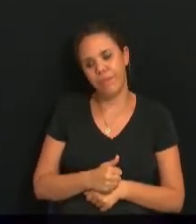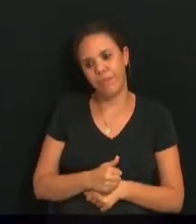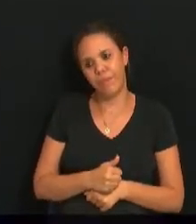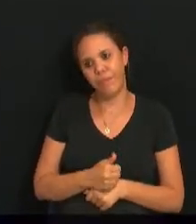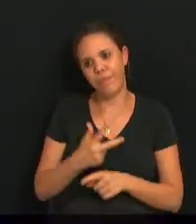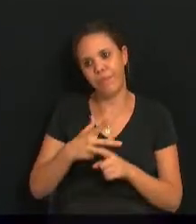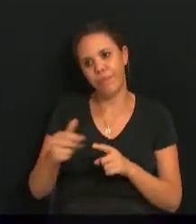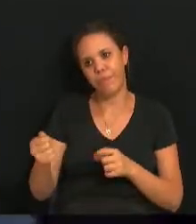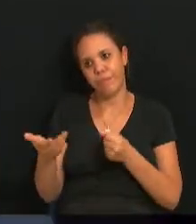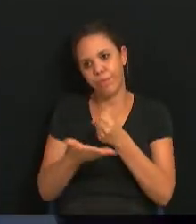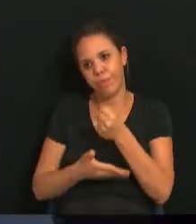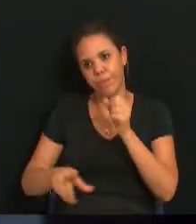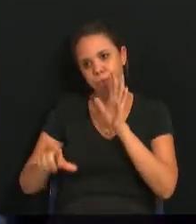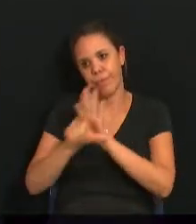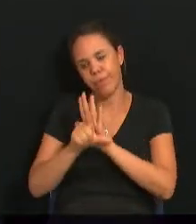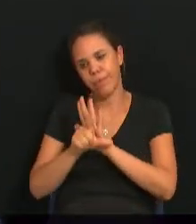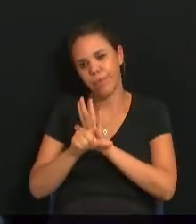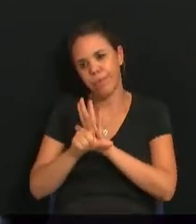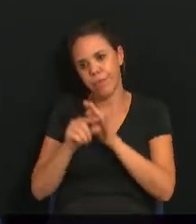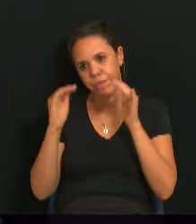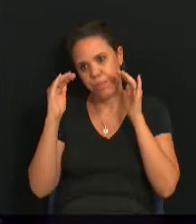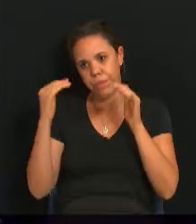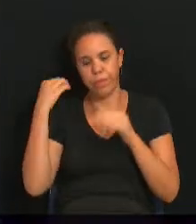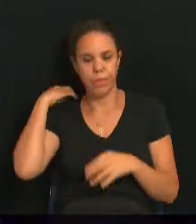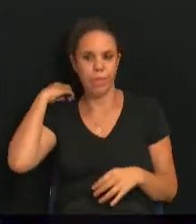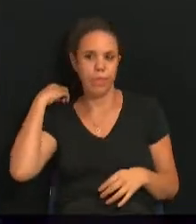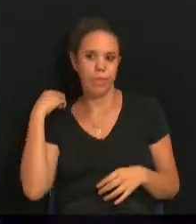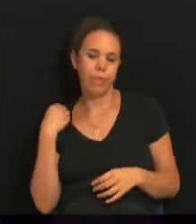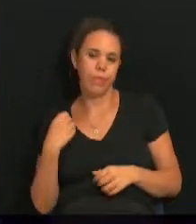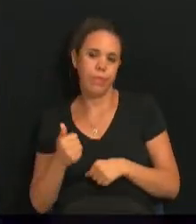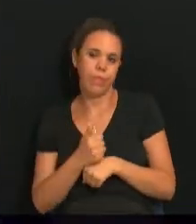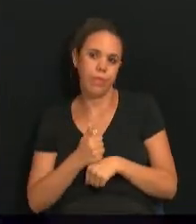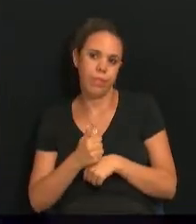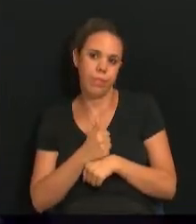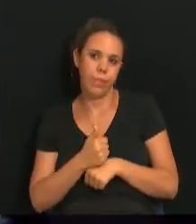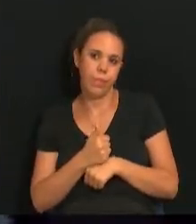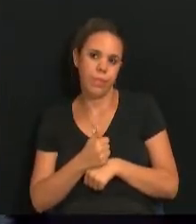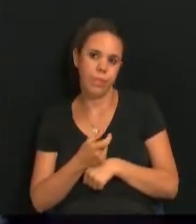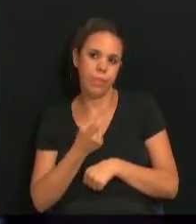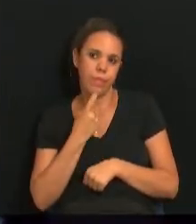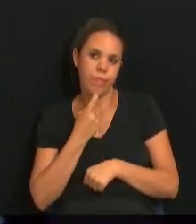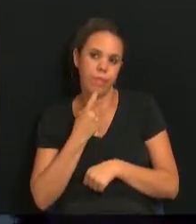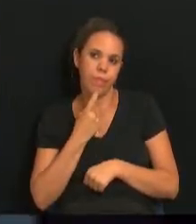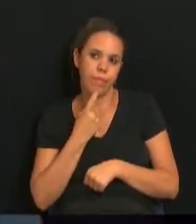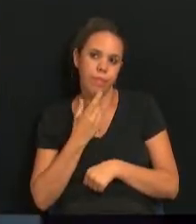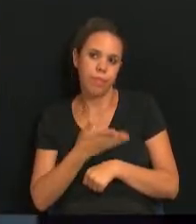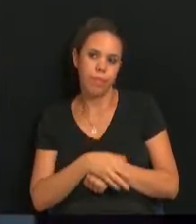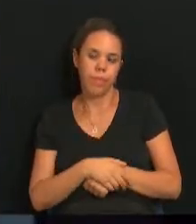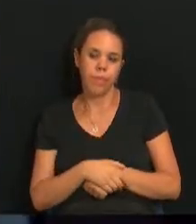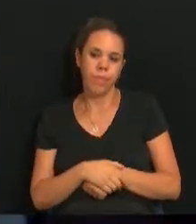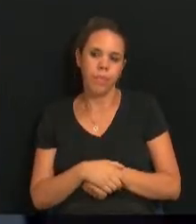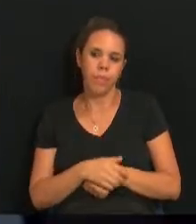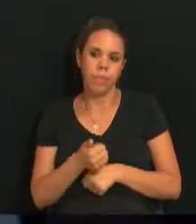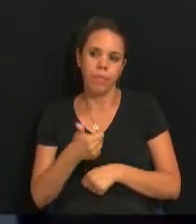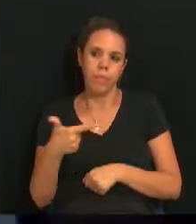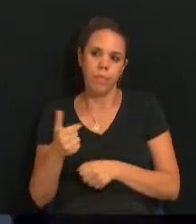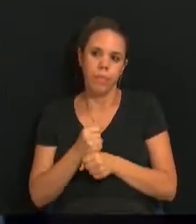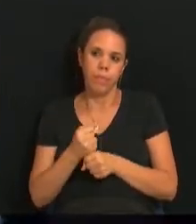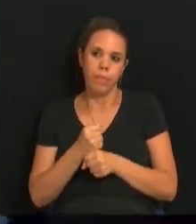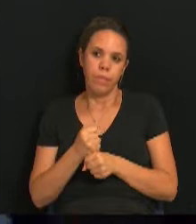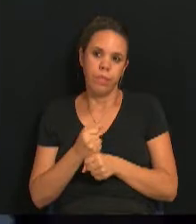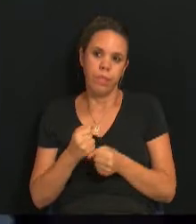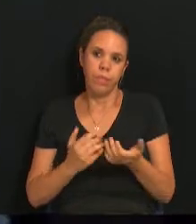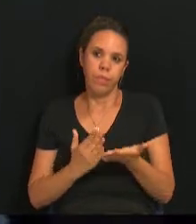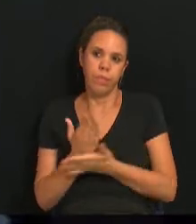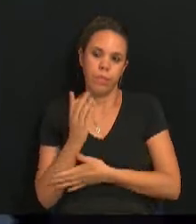vencimento base da lei do piso é cumprido aqui nas carreiras do magistério em Campinas. Mas há mais de 12 anos, então, desde que é aprovada a